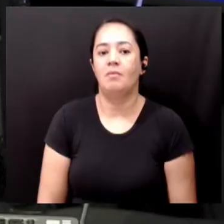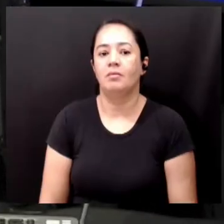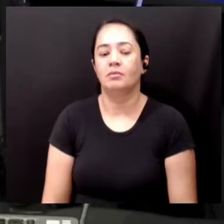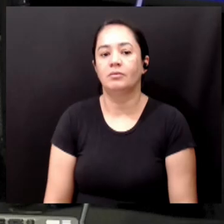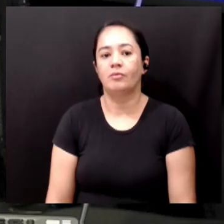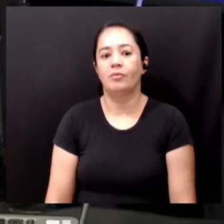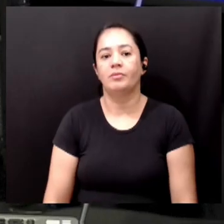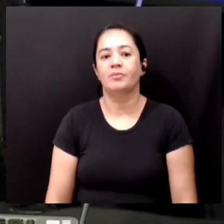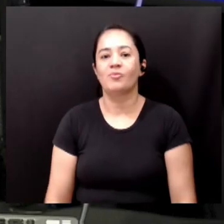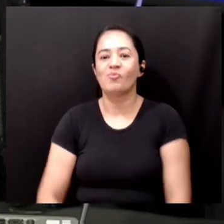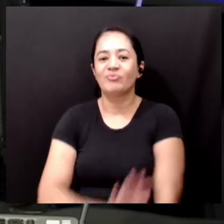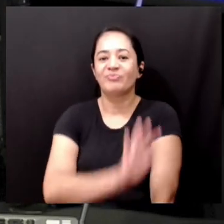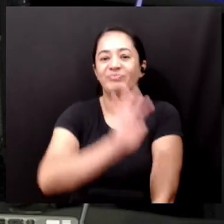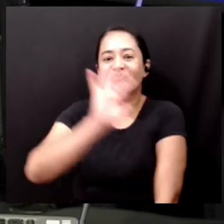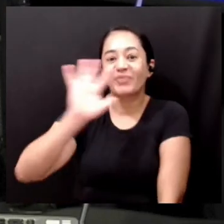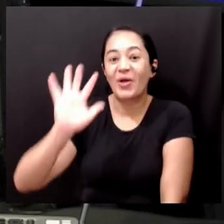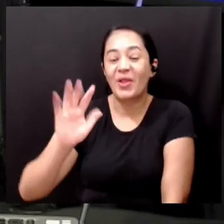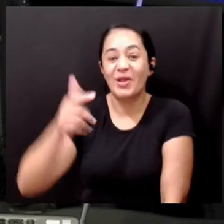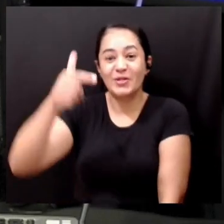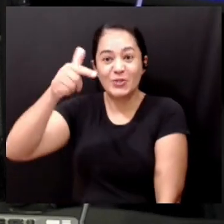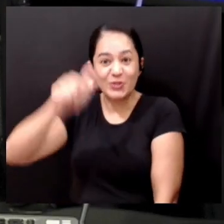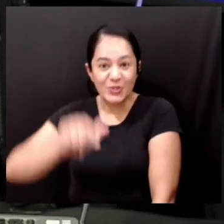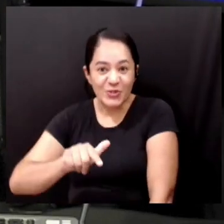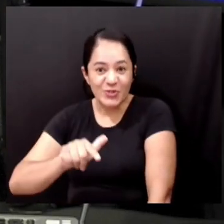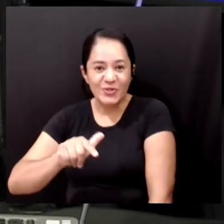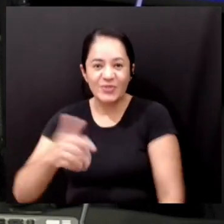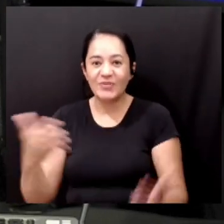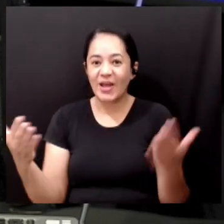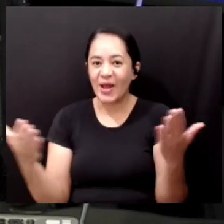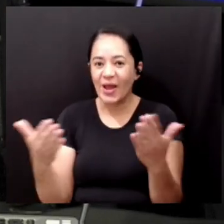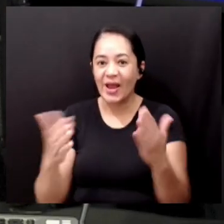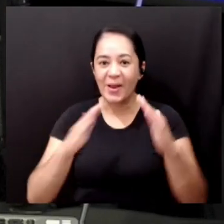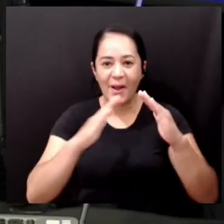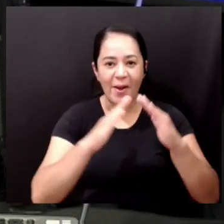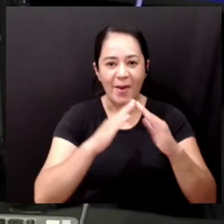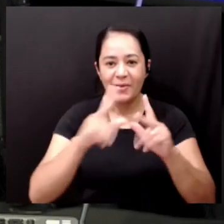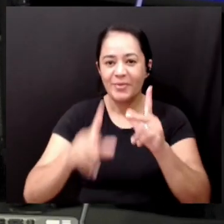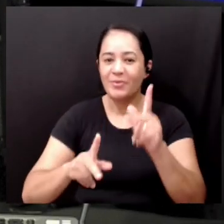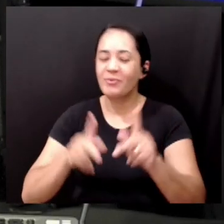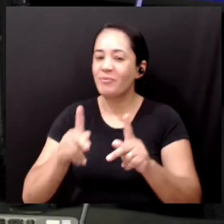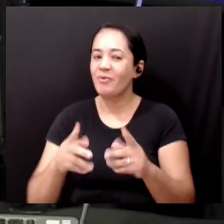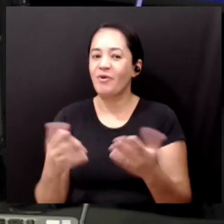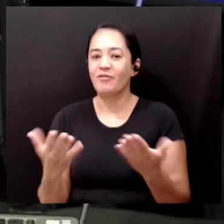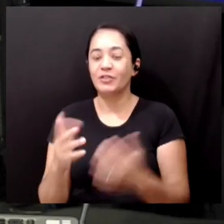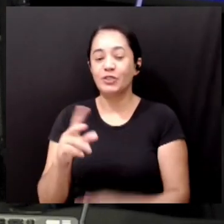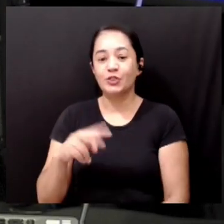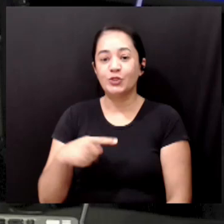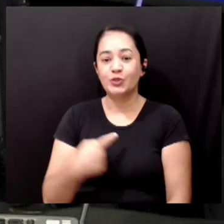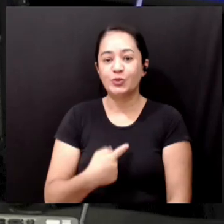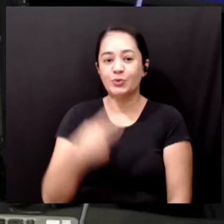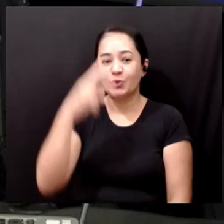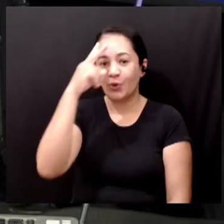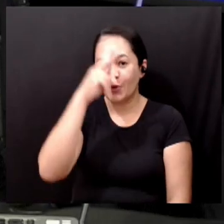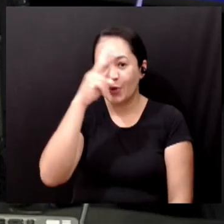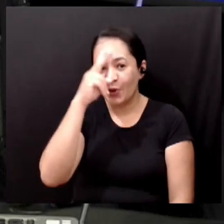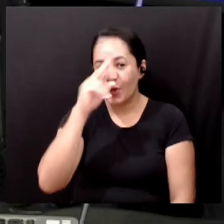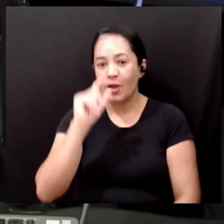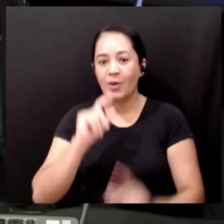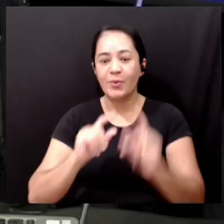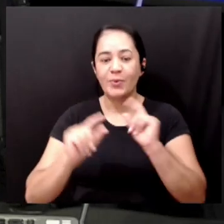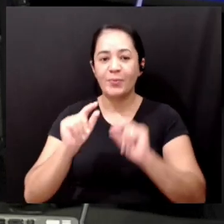Olá, mais um podcast na Casa do Povo no ar. A gente lembra que o podcast, ele é